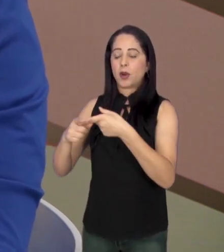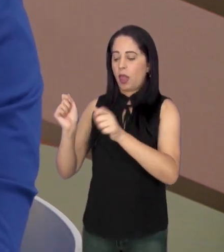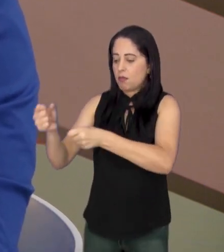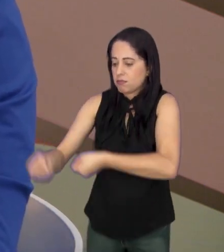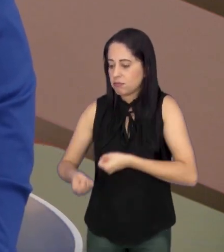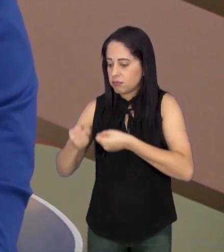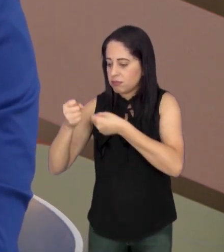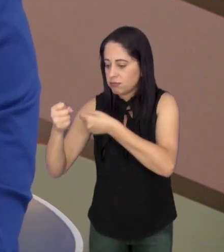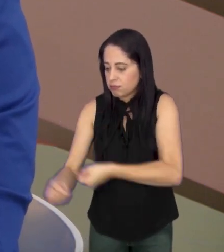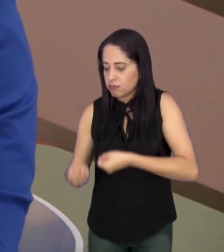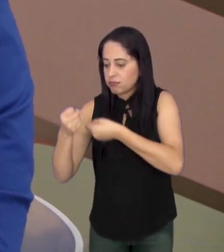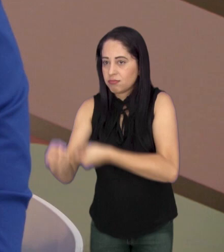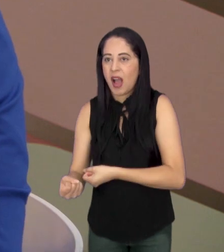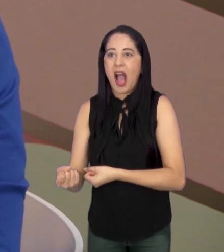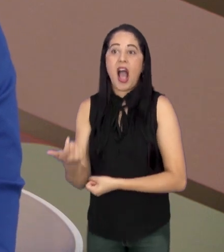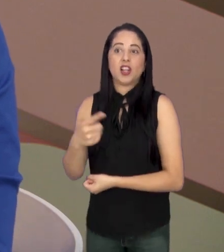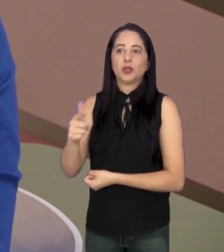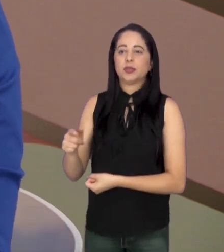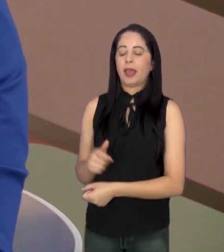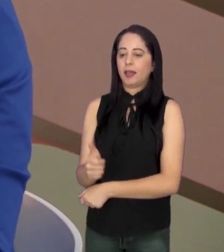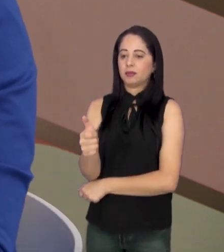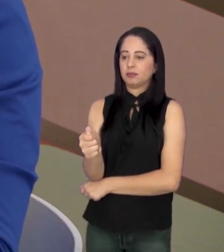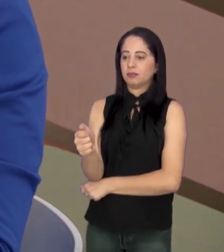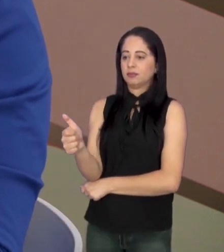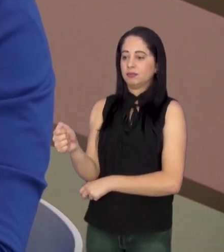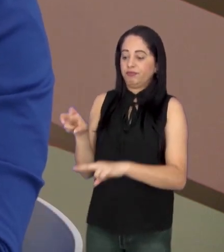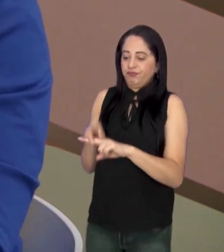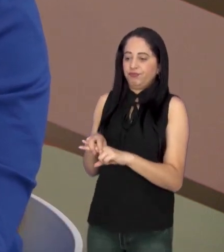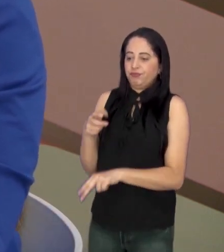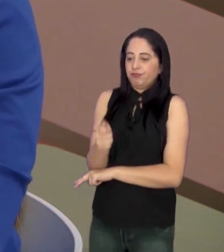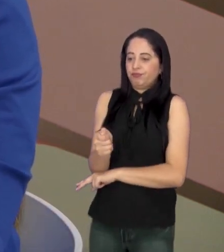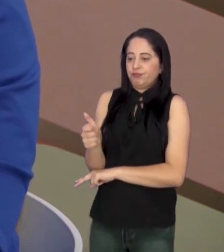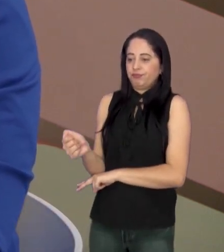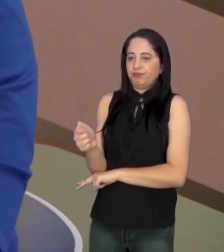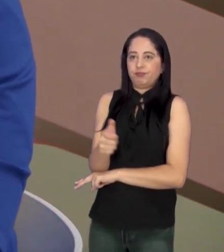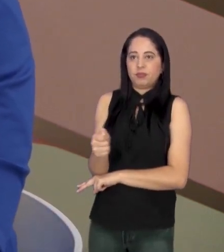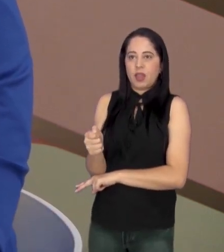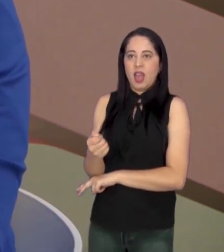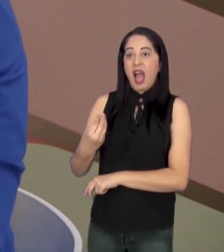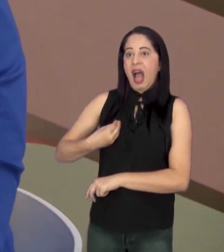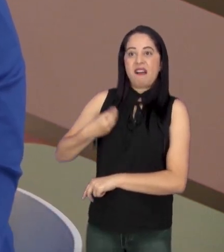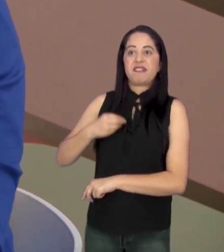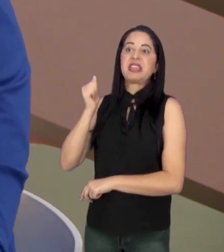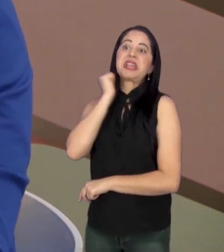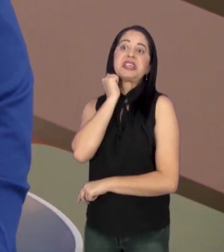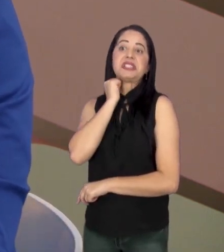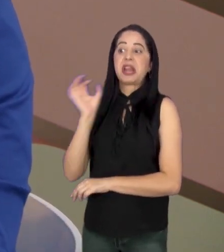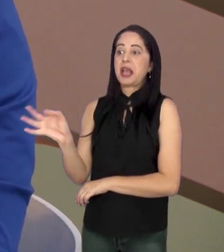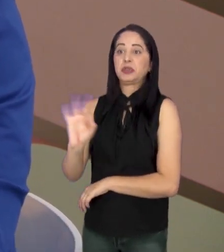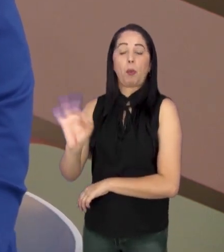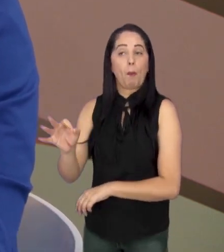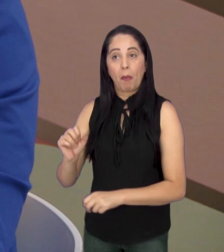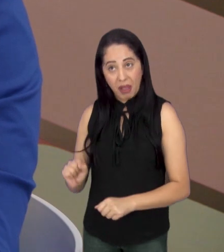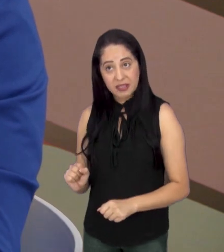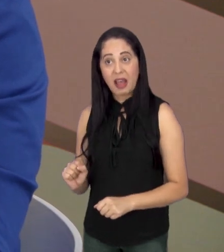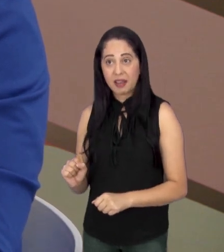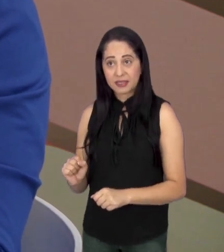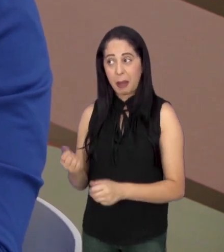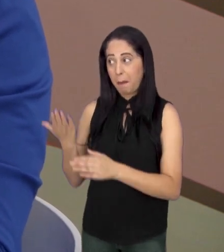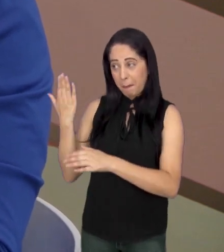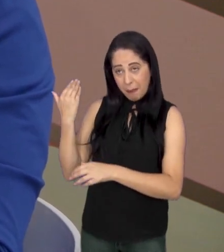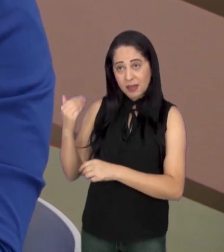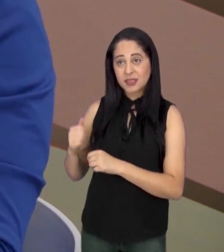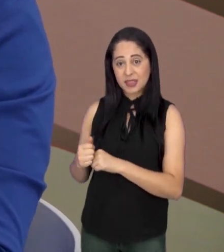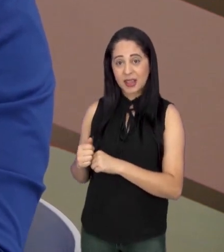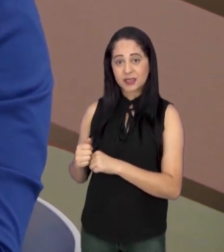movimentava muito mais, não tinha controles remotos, né? Então, assim, era uma vida menos estressada, não tinha WhatsApp, não tinha muitos